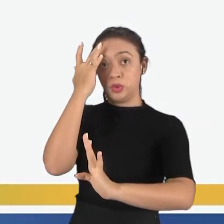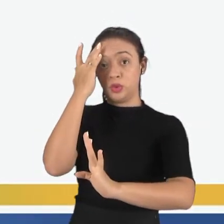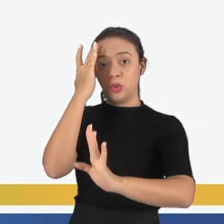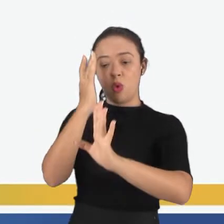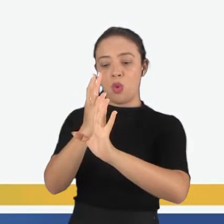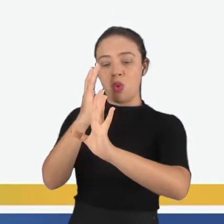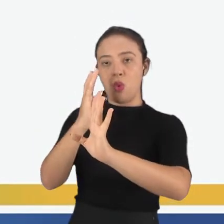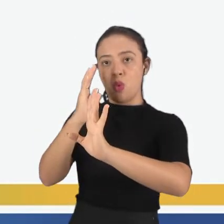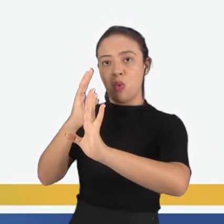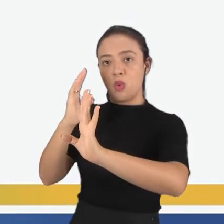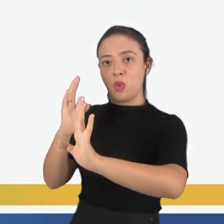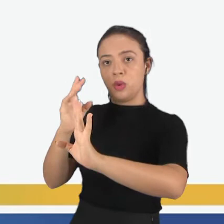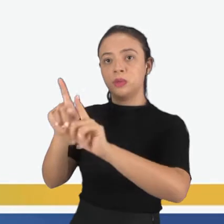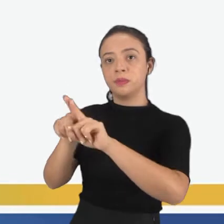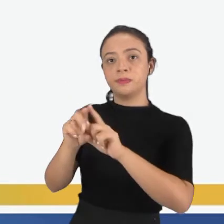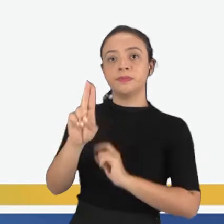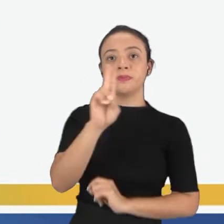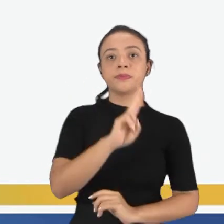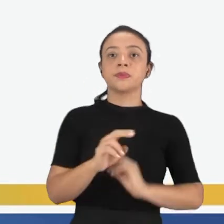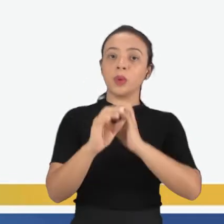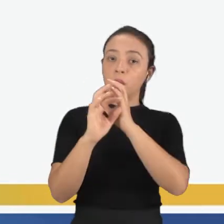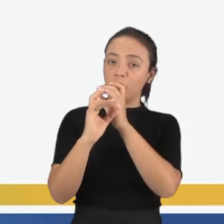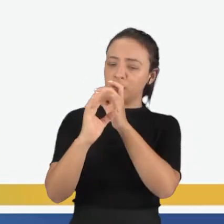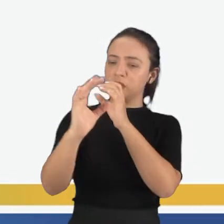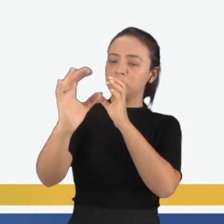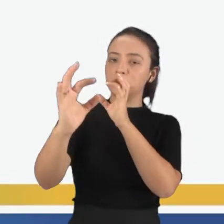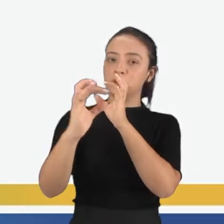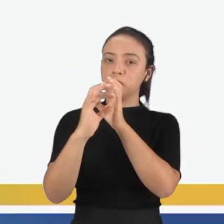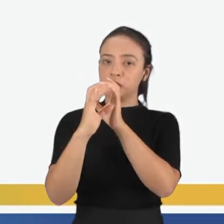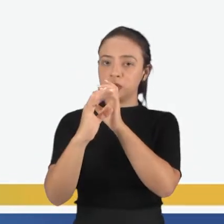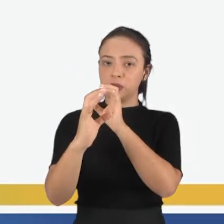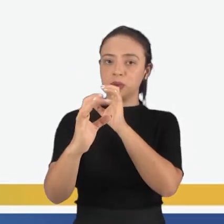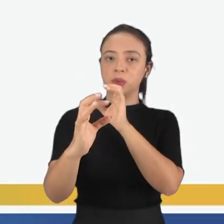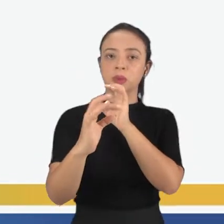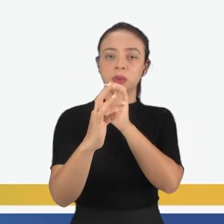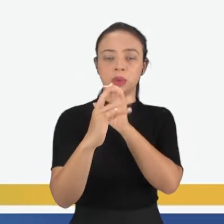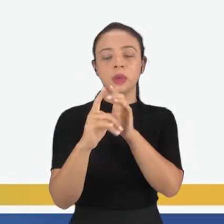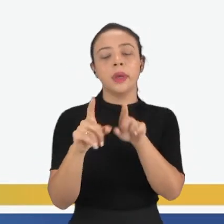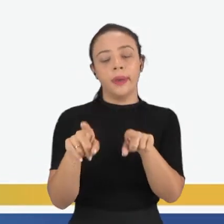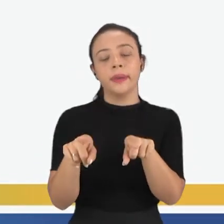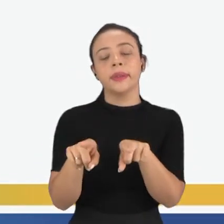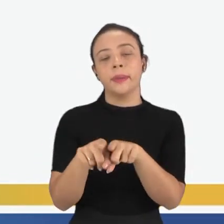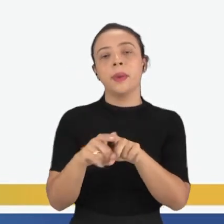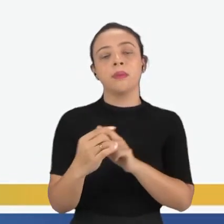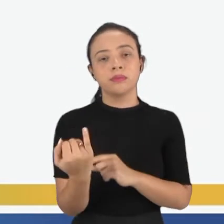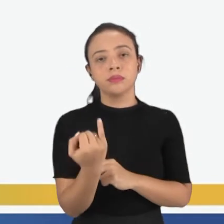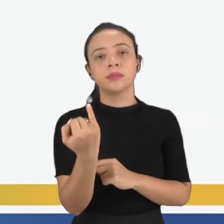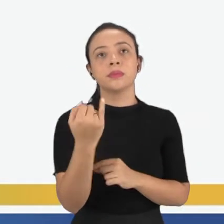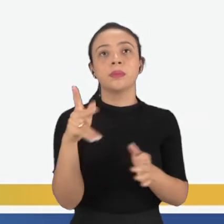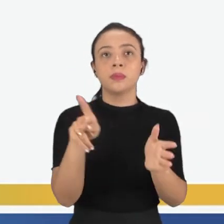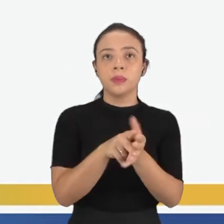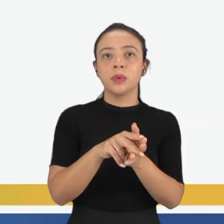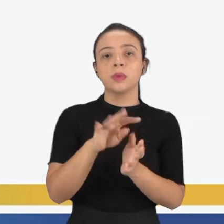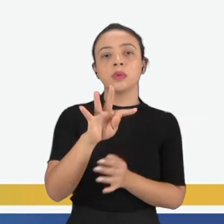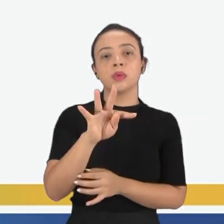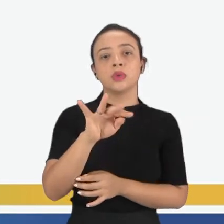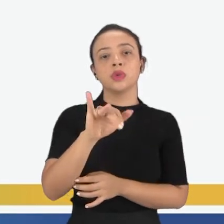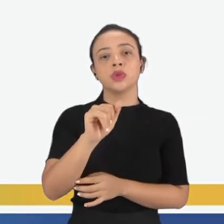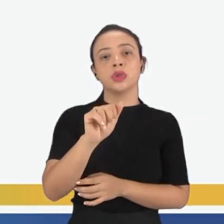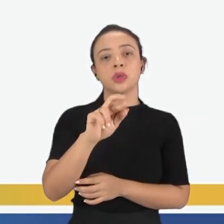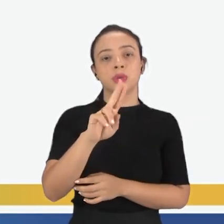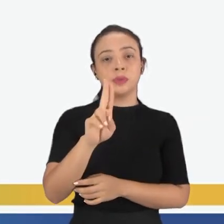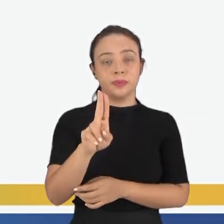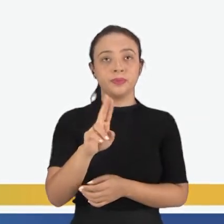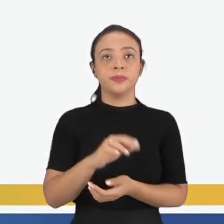atrás das outras, e usando a flauta. Então, esse é um ritual bem característico, tá, do Tiaru.